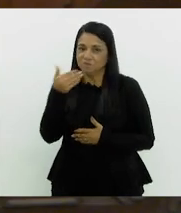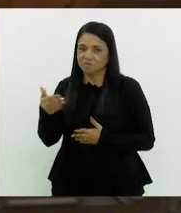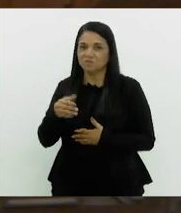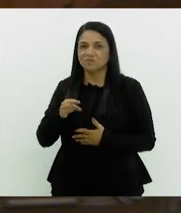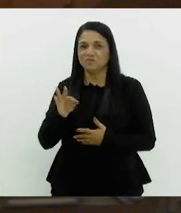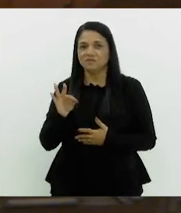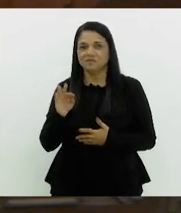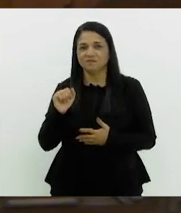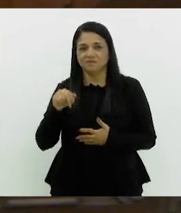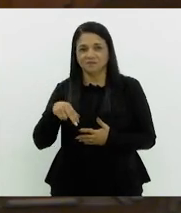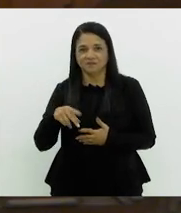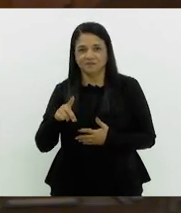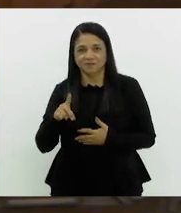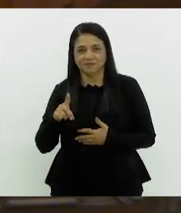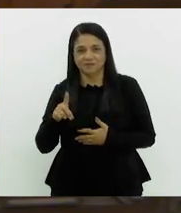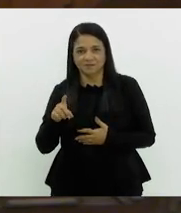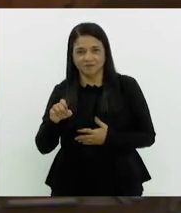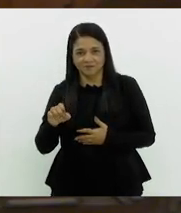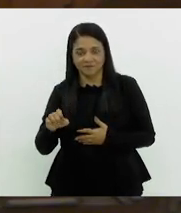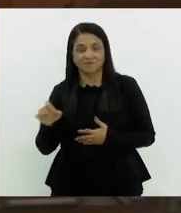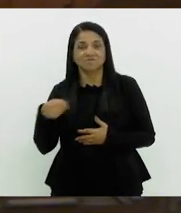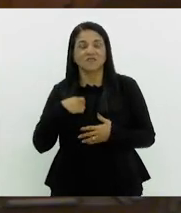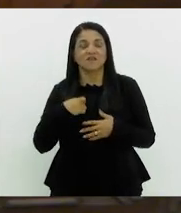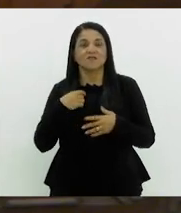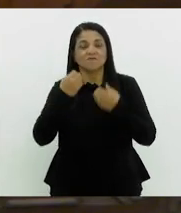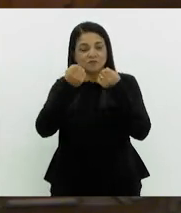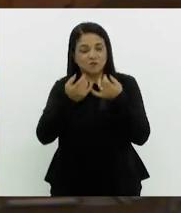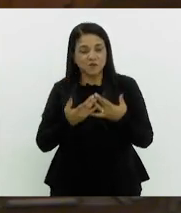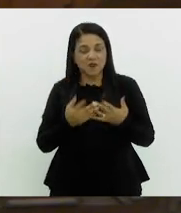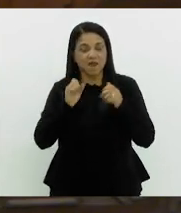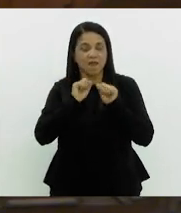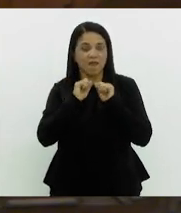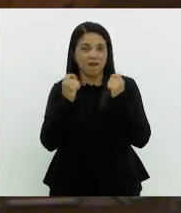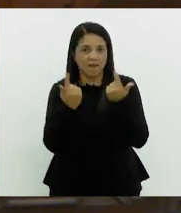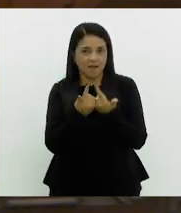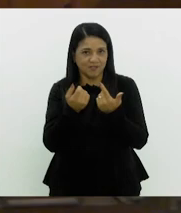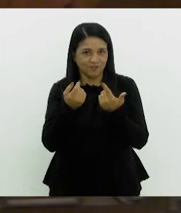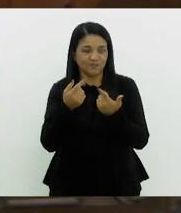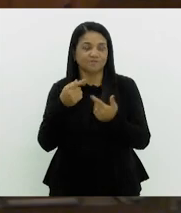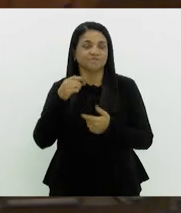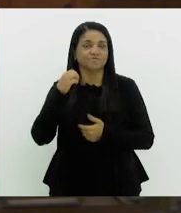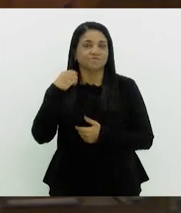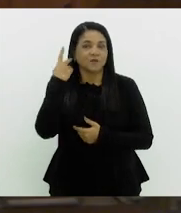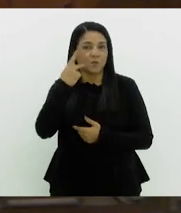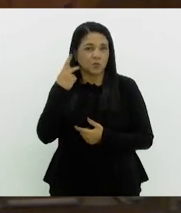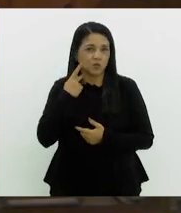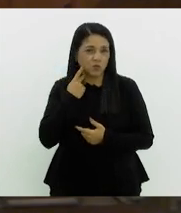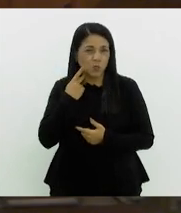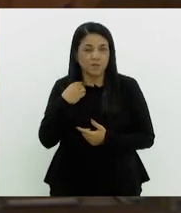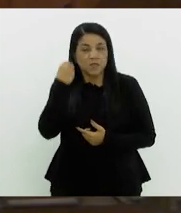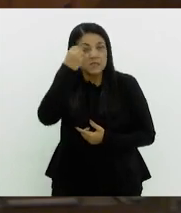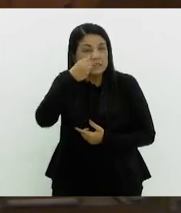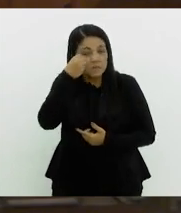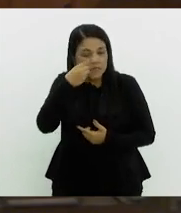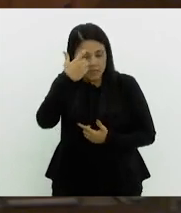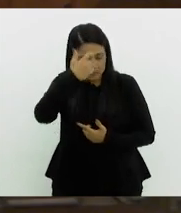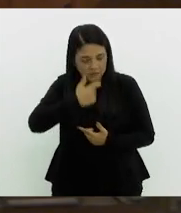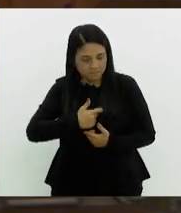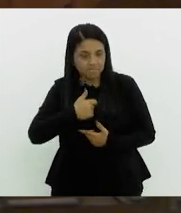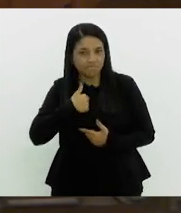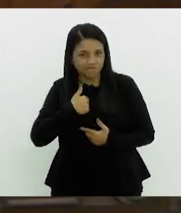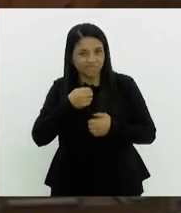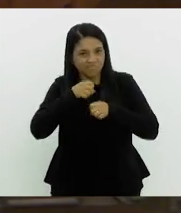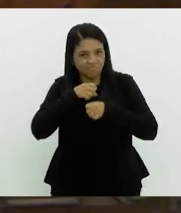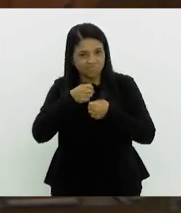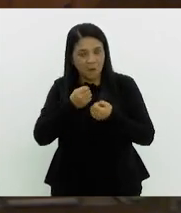sobre a Procuradoria-Geral da Alerj, traçar um pouco da minha experiência como procurador-geral e dizer quais